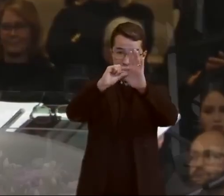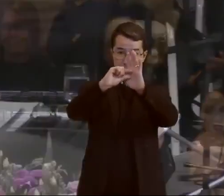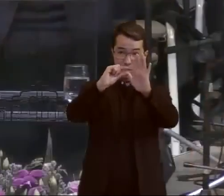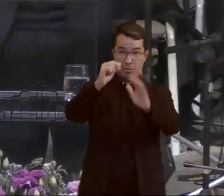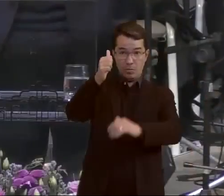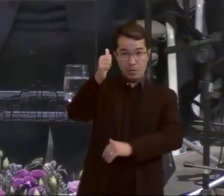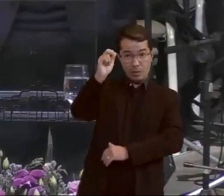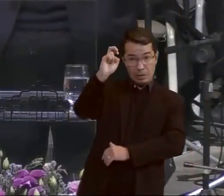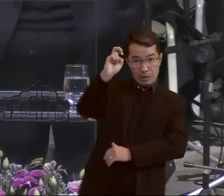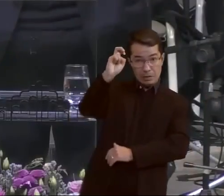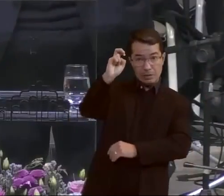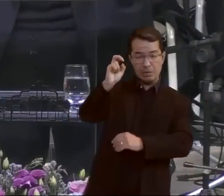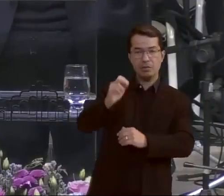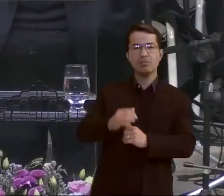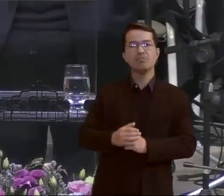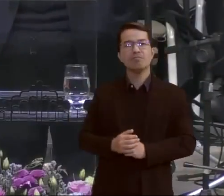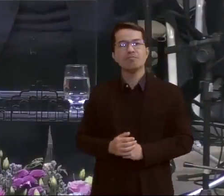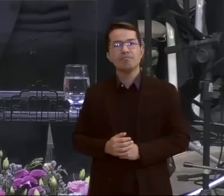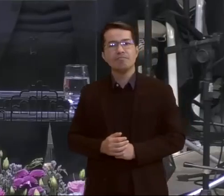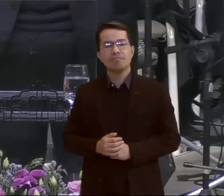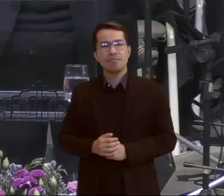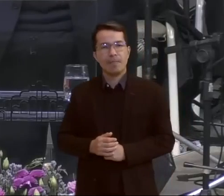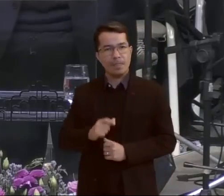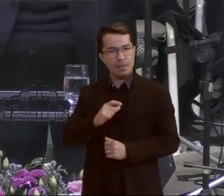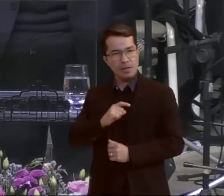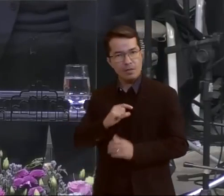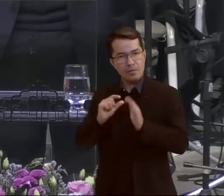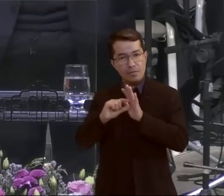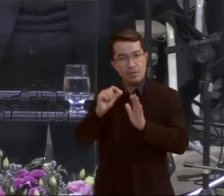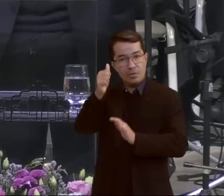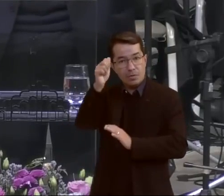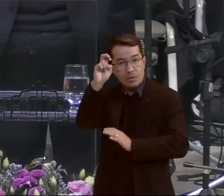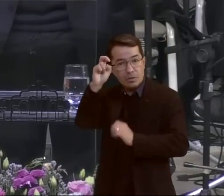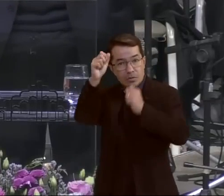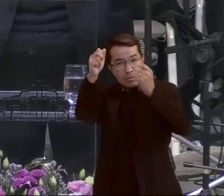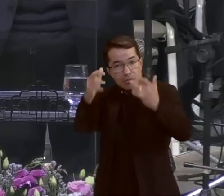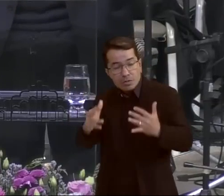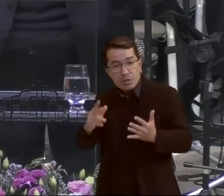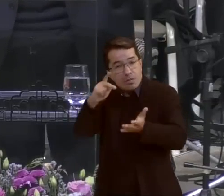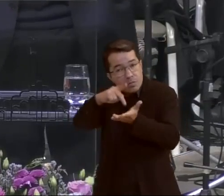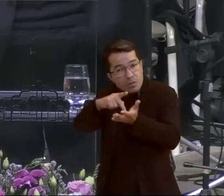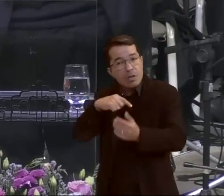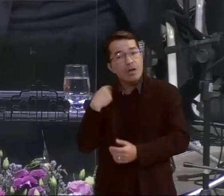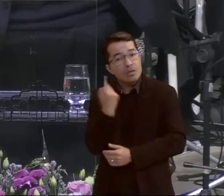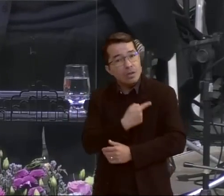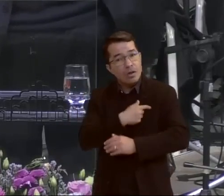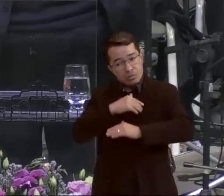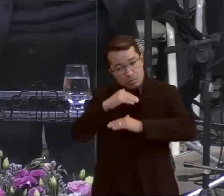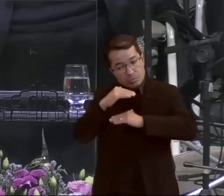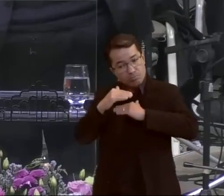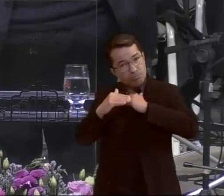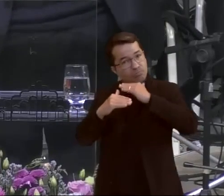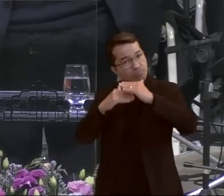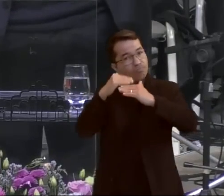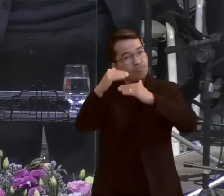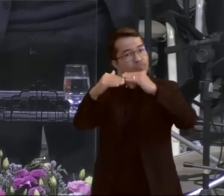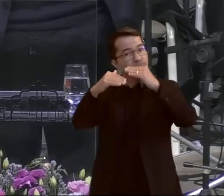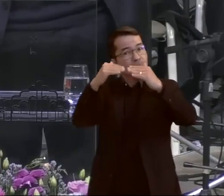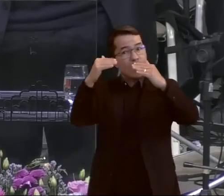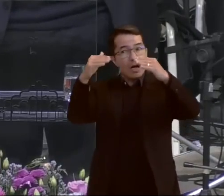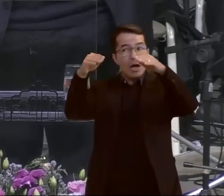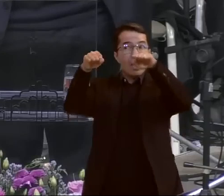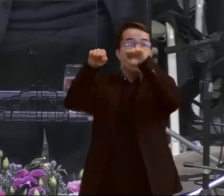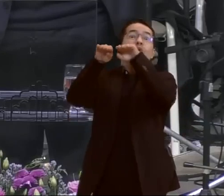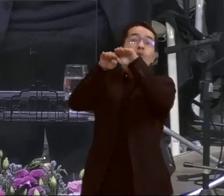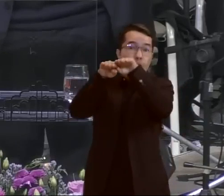com espírito de amor, lá de Efésios, crescemos em tudo, até alcançarmos a estatura espiritual de